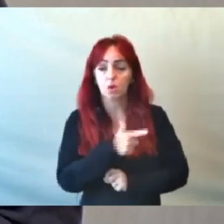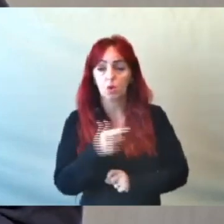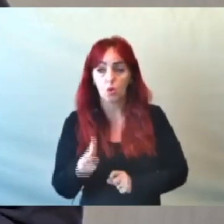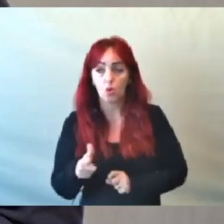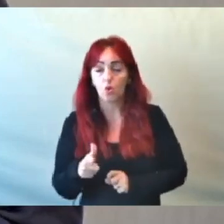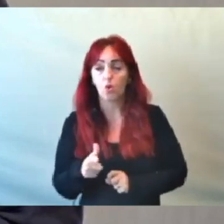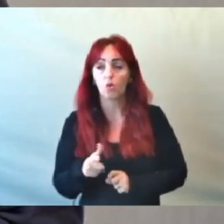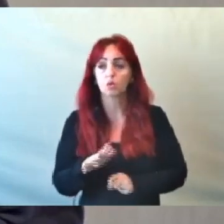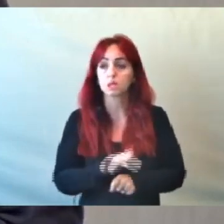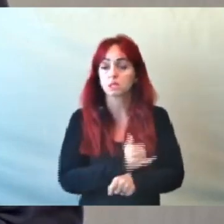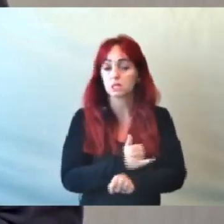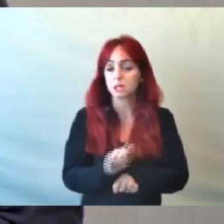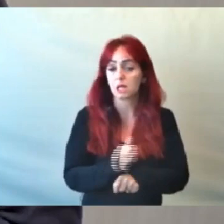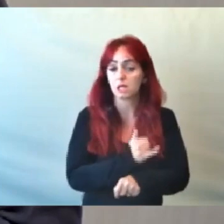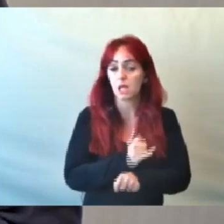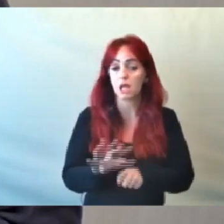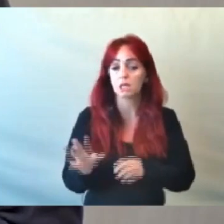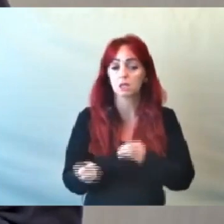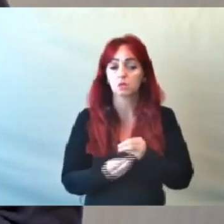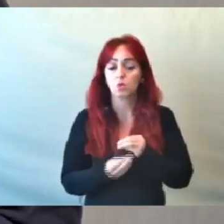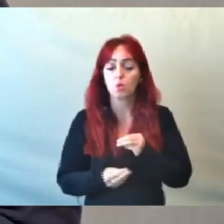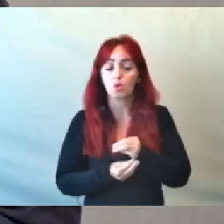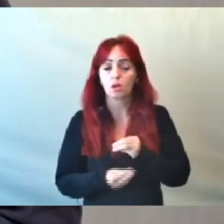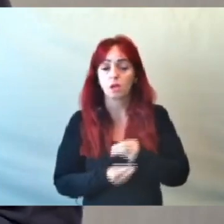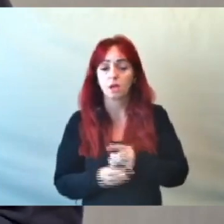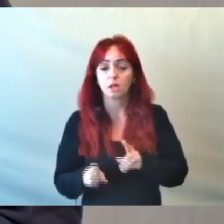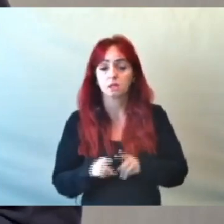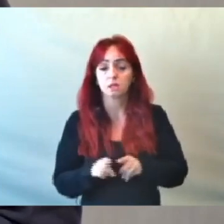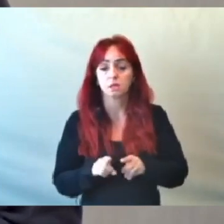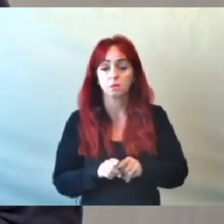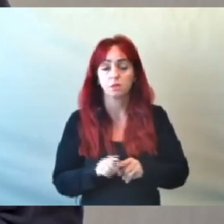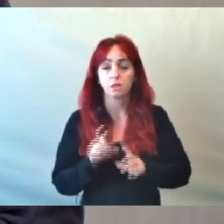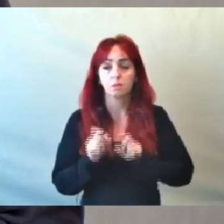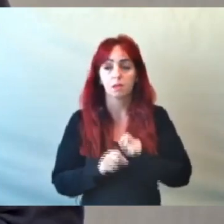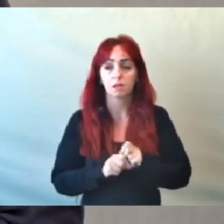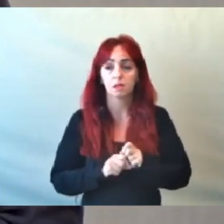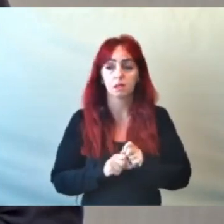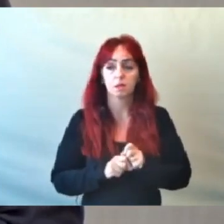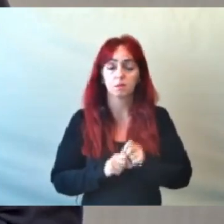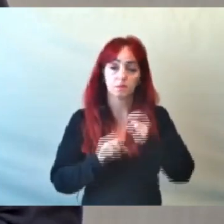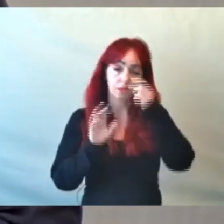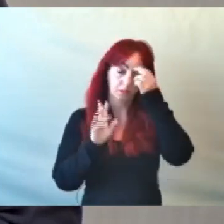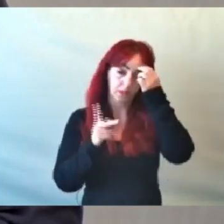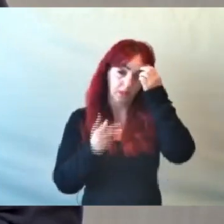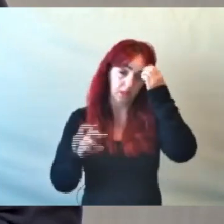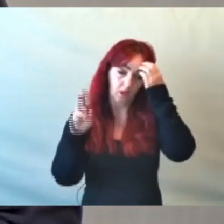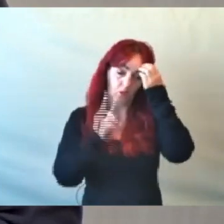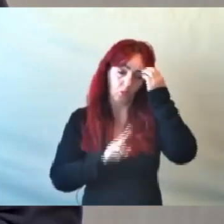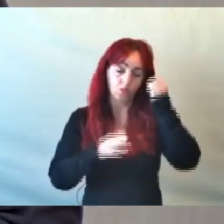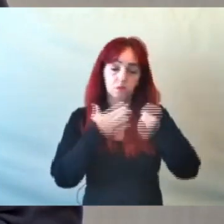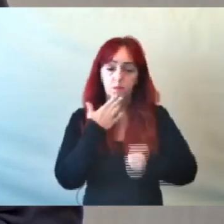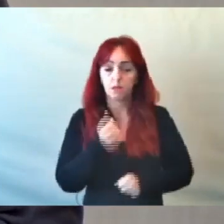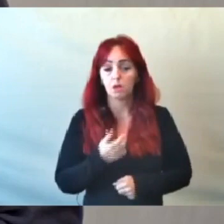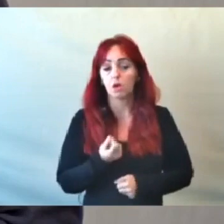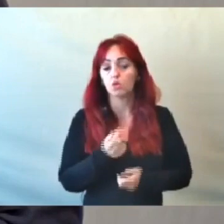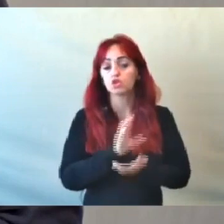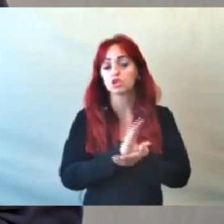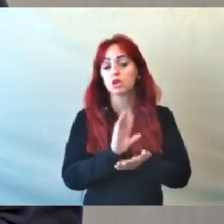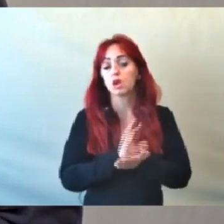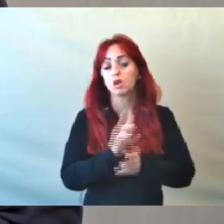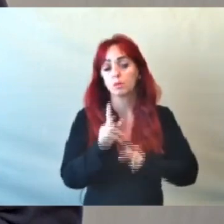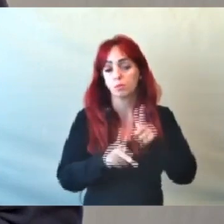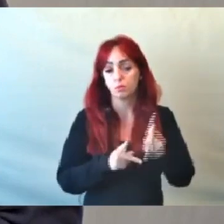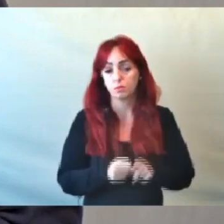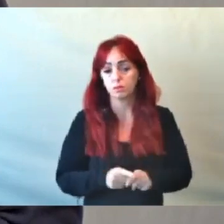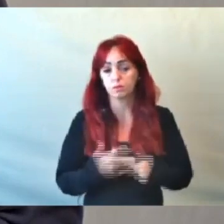colocadas na mesa para que a cidade faça o melhor uso do dinheiro público. O que mais chama a atenção